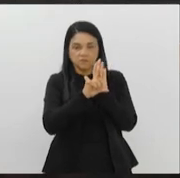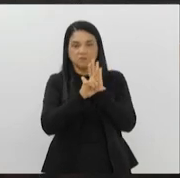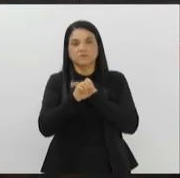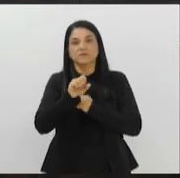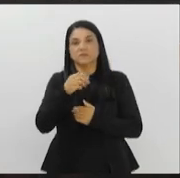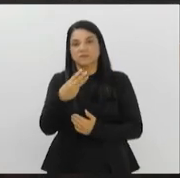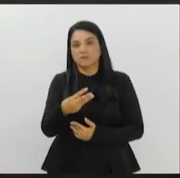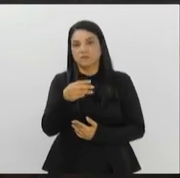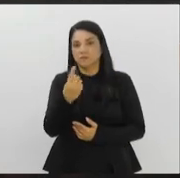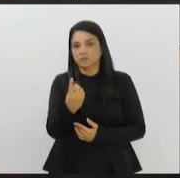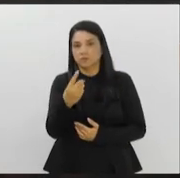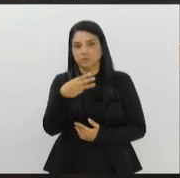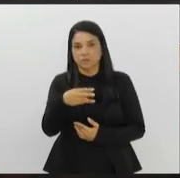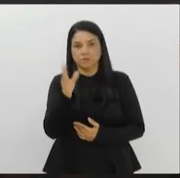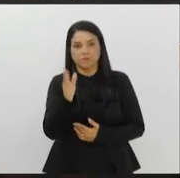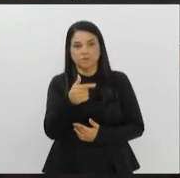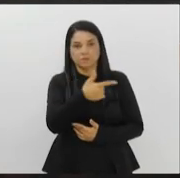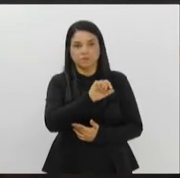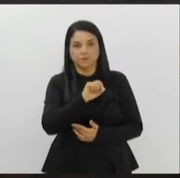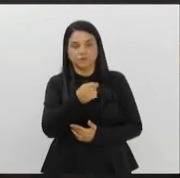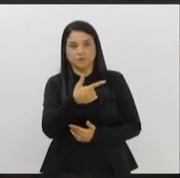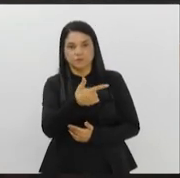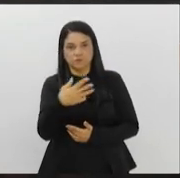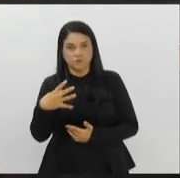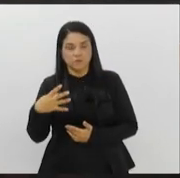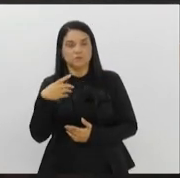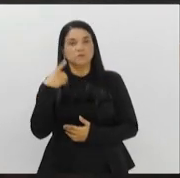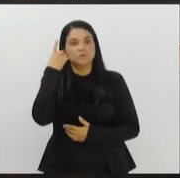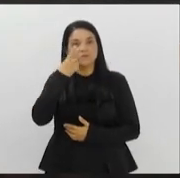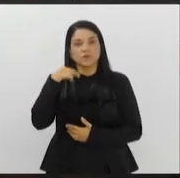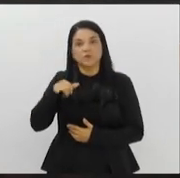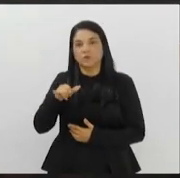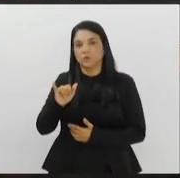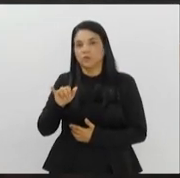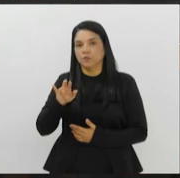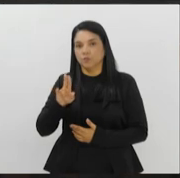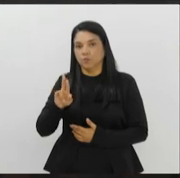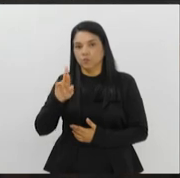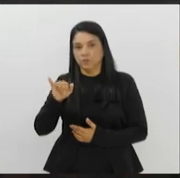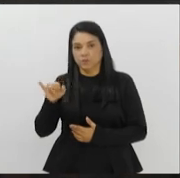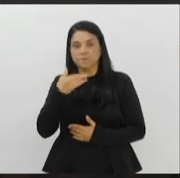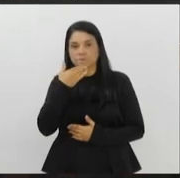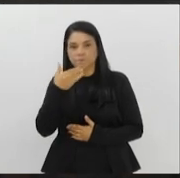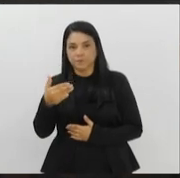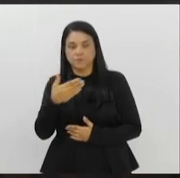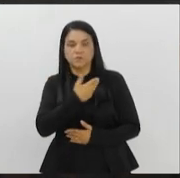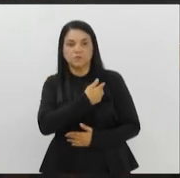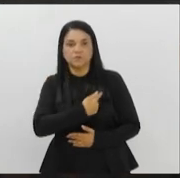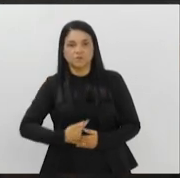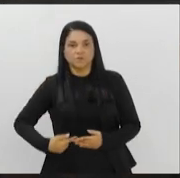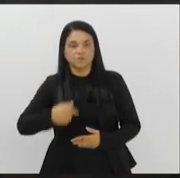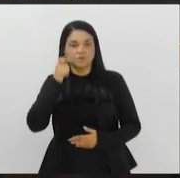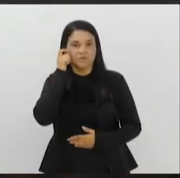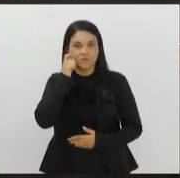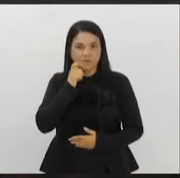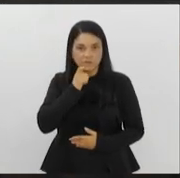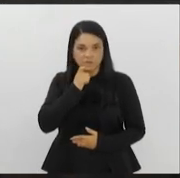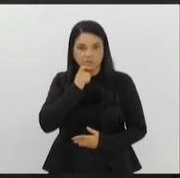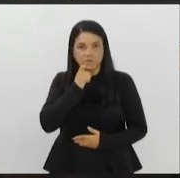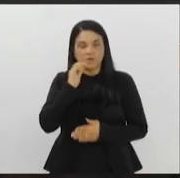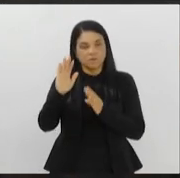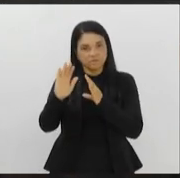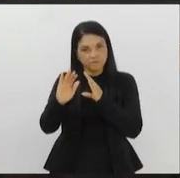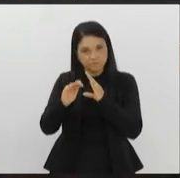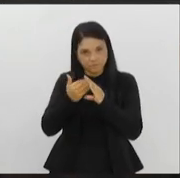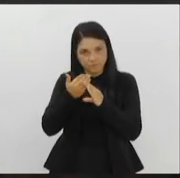número 313/2024, de autoria do deputado Iuri, que solicita o excelentíssimo senhor governador do estado do Rio de Janeiro envie